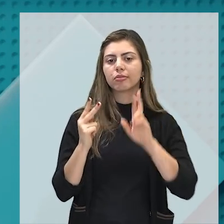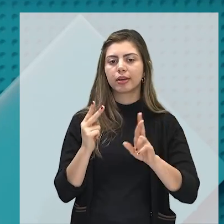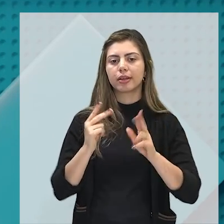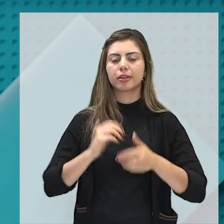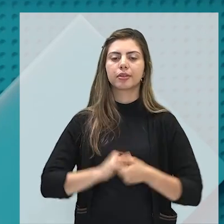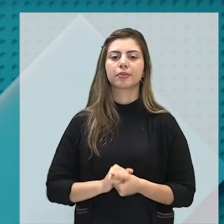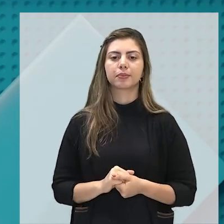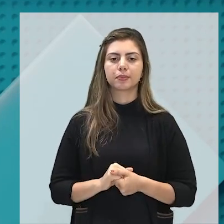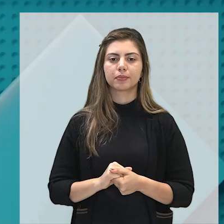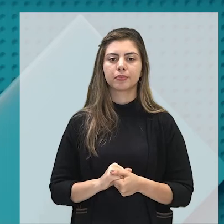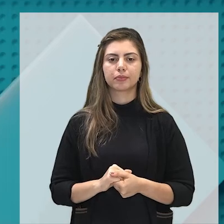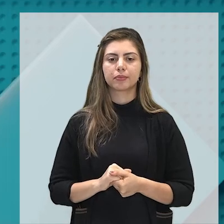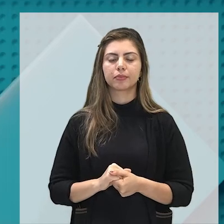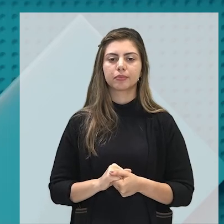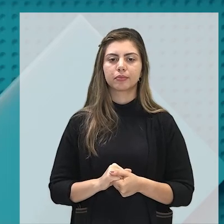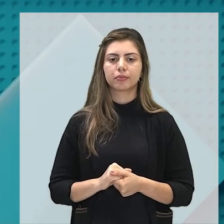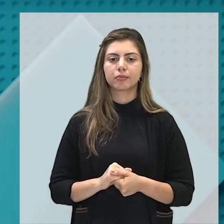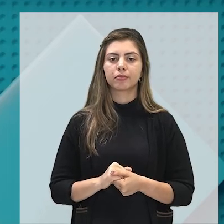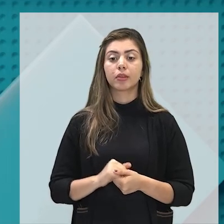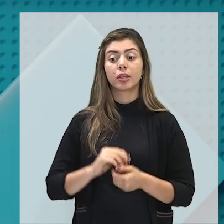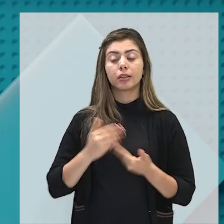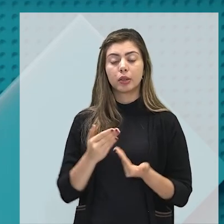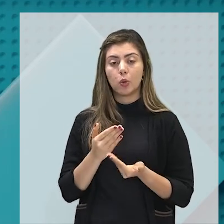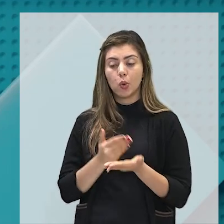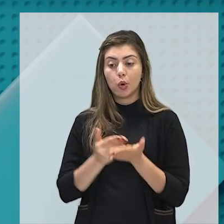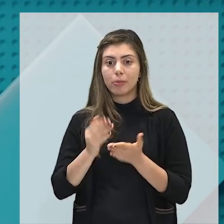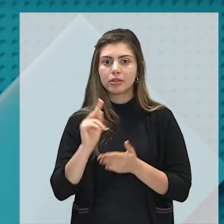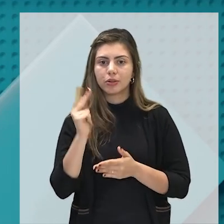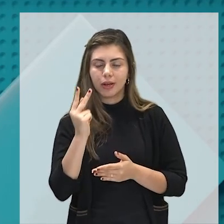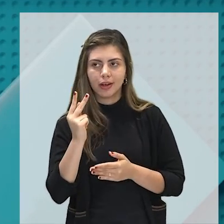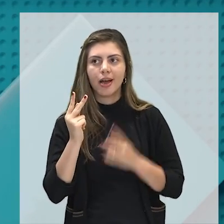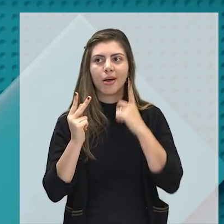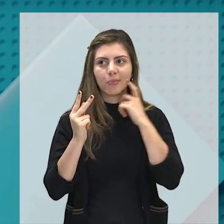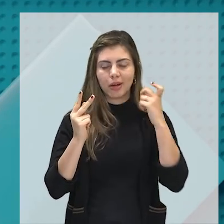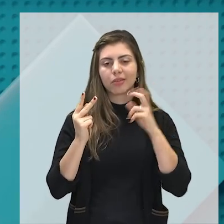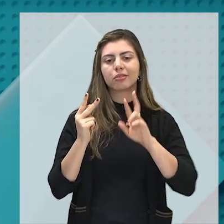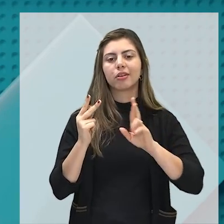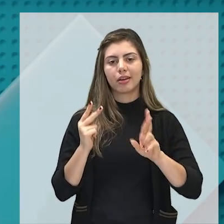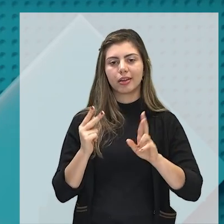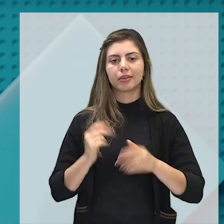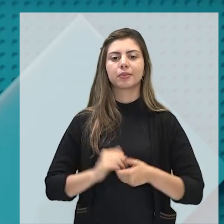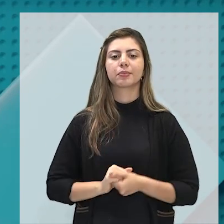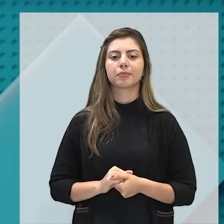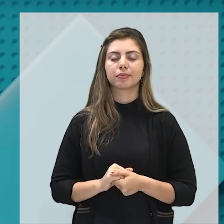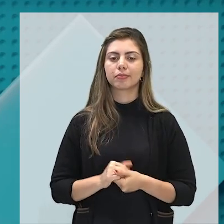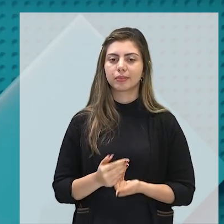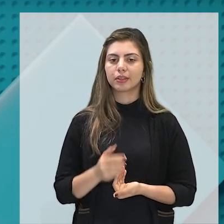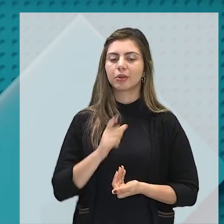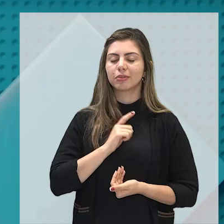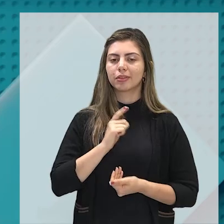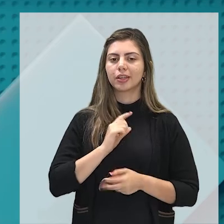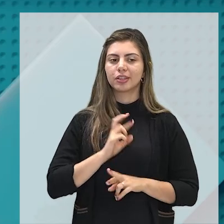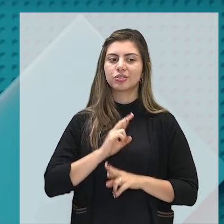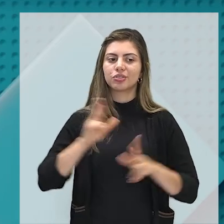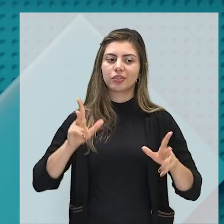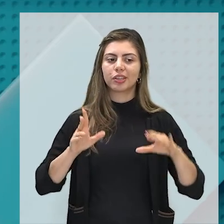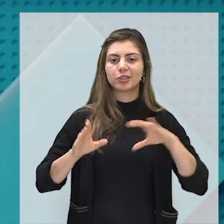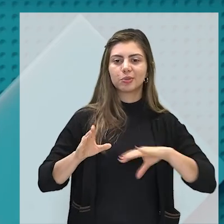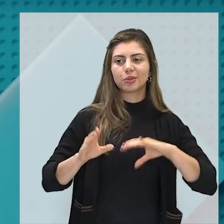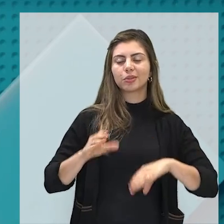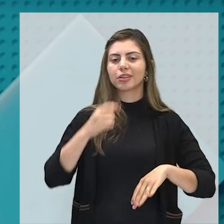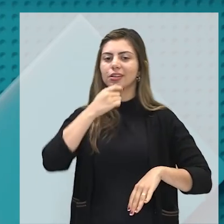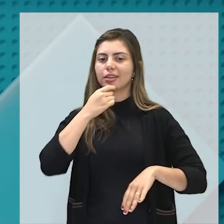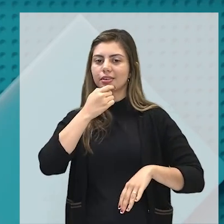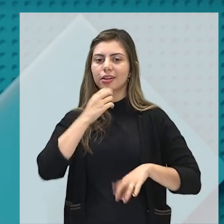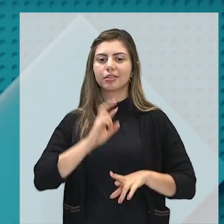por exemplo. Iniciou com H, tem som de R, já sabem disso, tá? Ela difere bastante aí da língua portuguesa em que o H